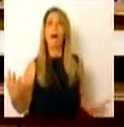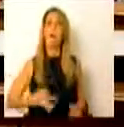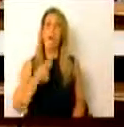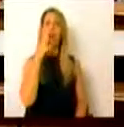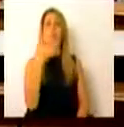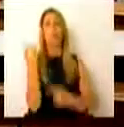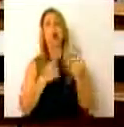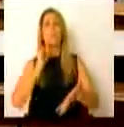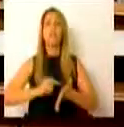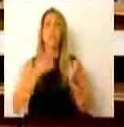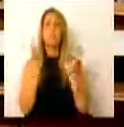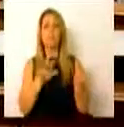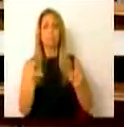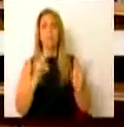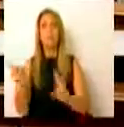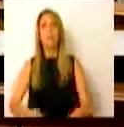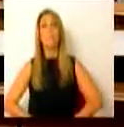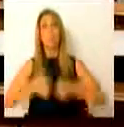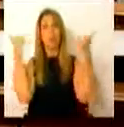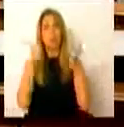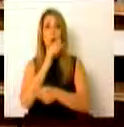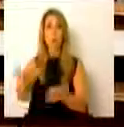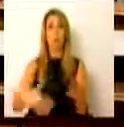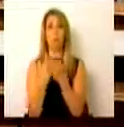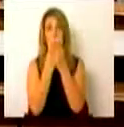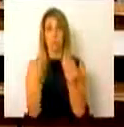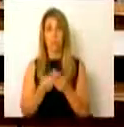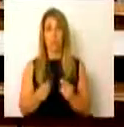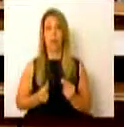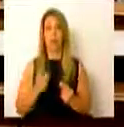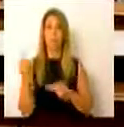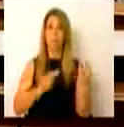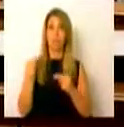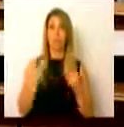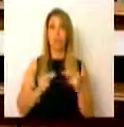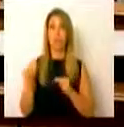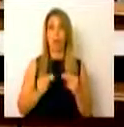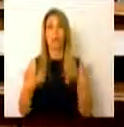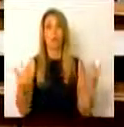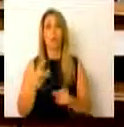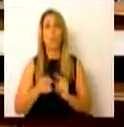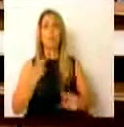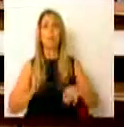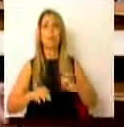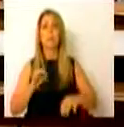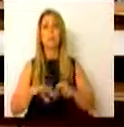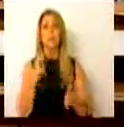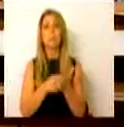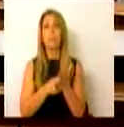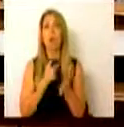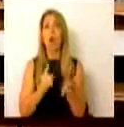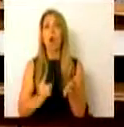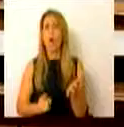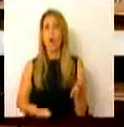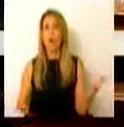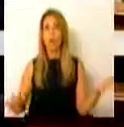algumas necessidades de melhoramento da proposta em matéria fiscal, nomeadamente quanto a uma melhor identificação do que é que estaria em causa nesta tributação, e sempre